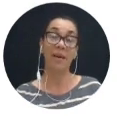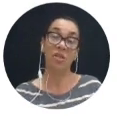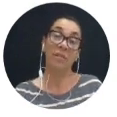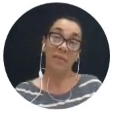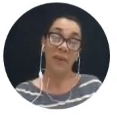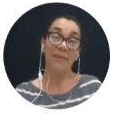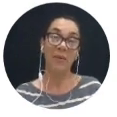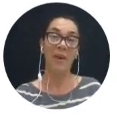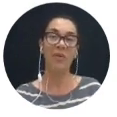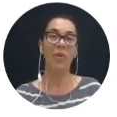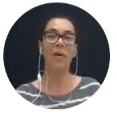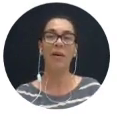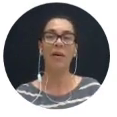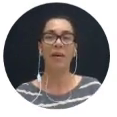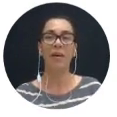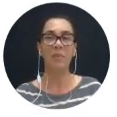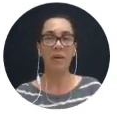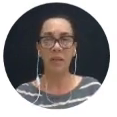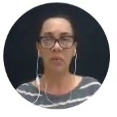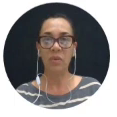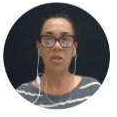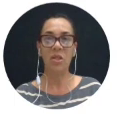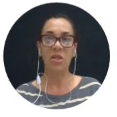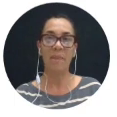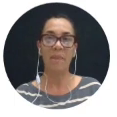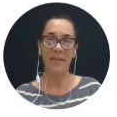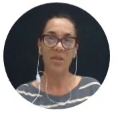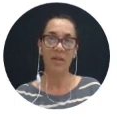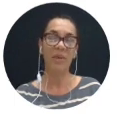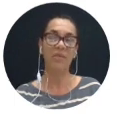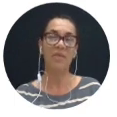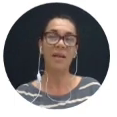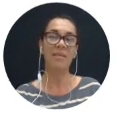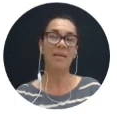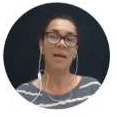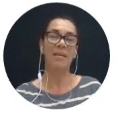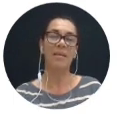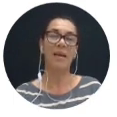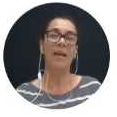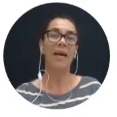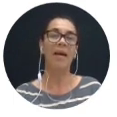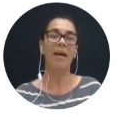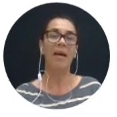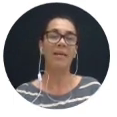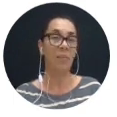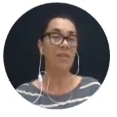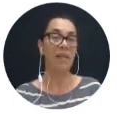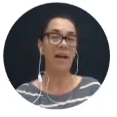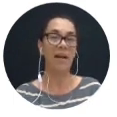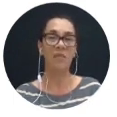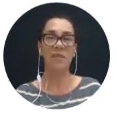saberes, de também ter uma troca, e eu espero que tudo que a gente apresente aqui para vocês tenha,